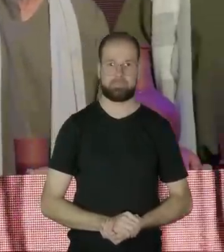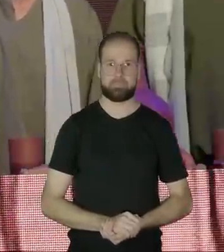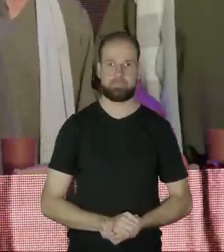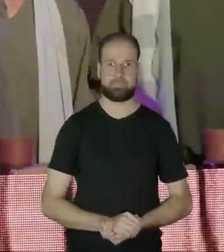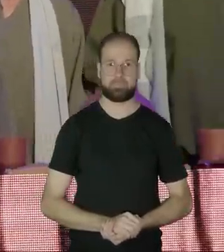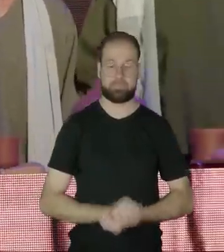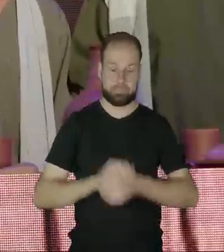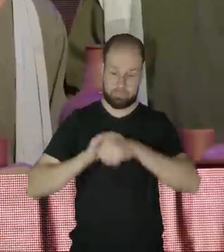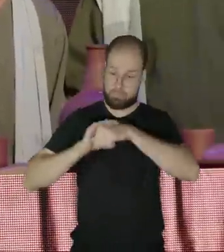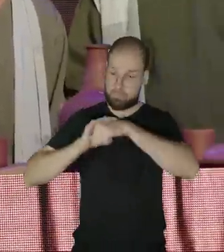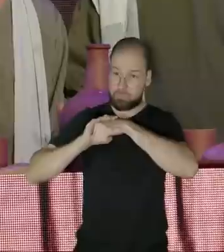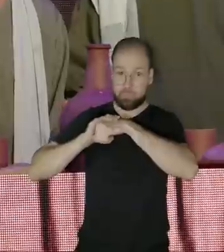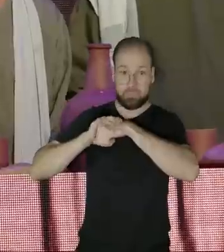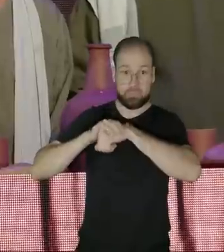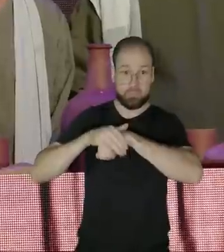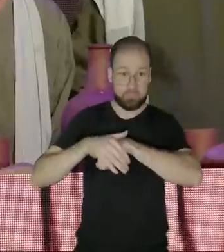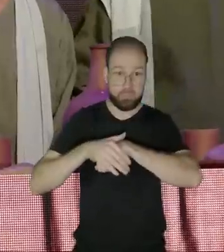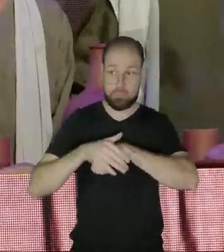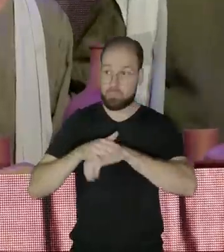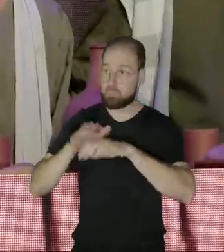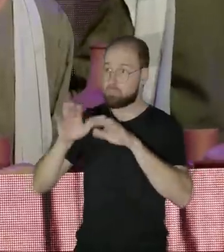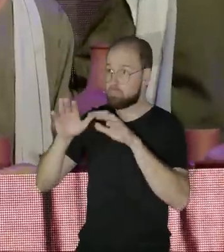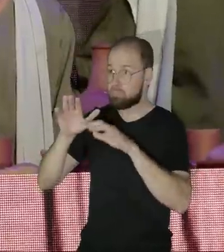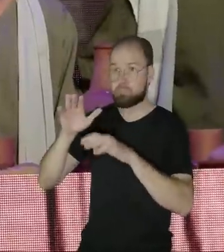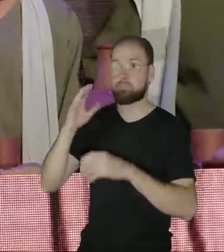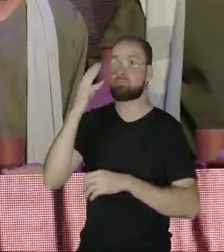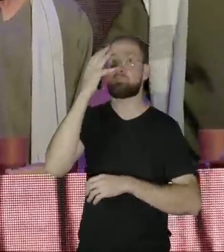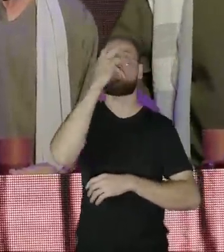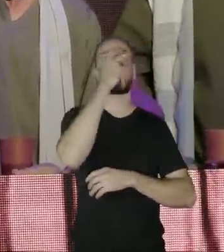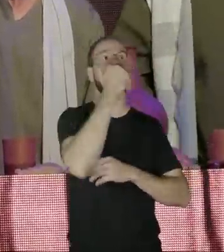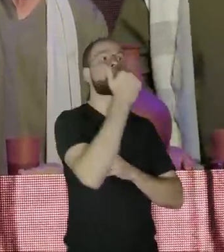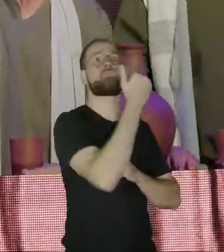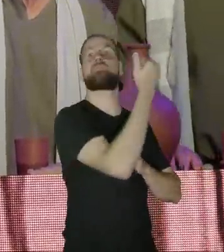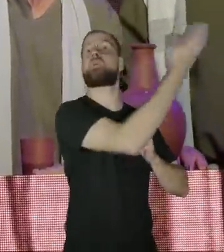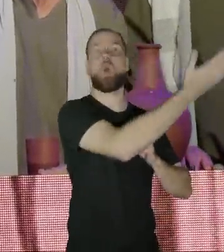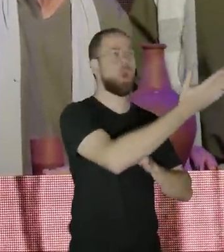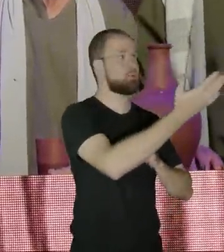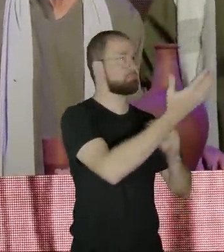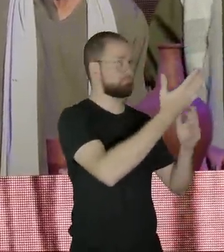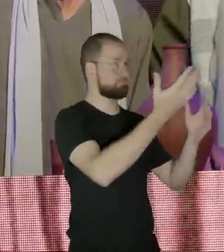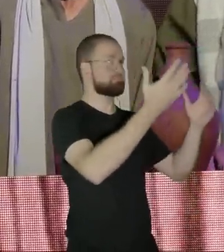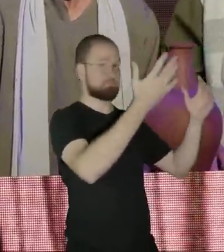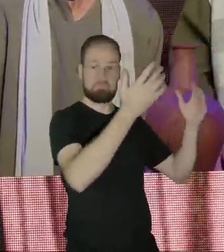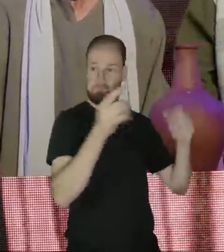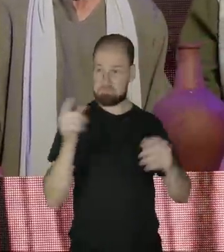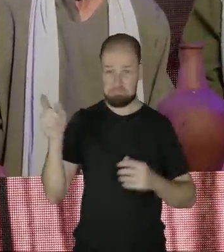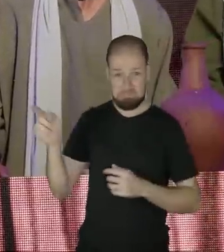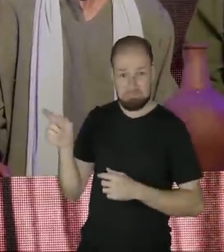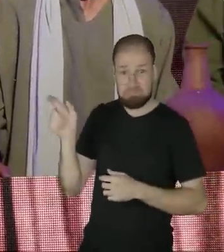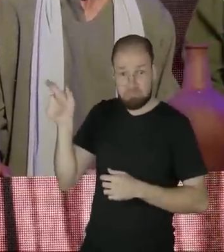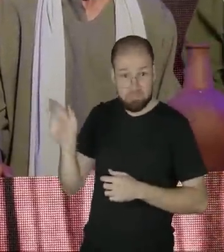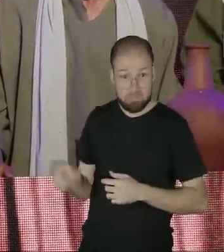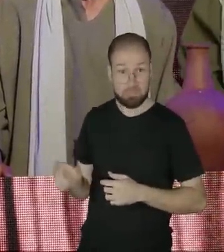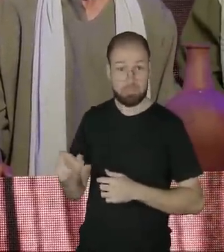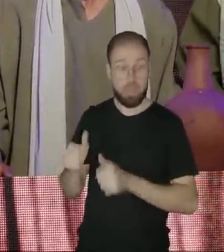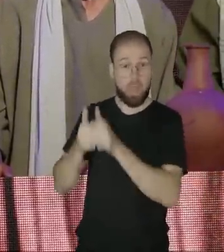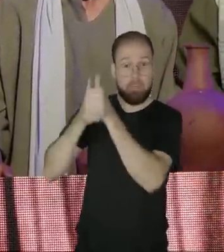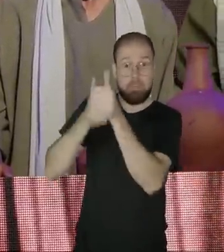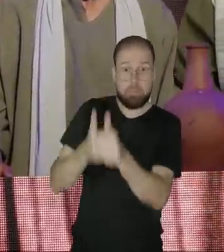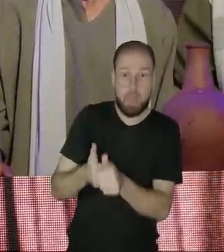A noite, Rabi. A noite deve estar linda lá fora. Meu senhor e mestre.